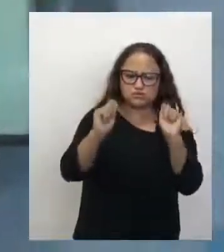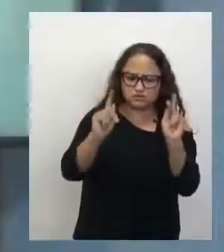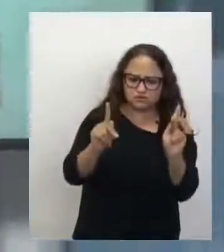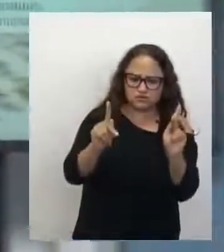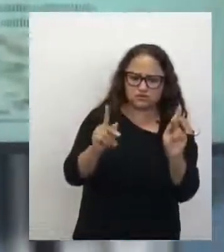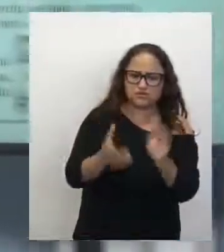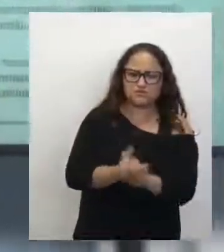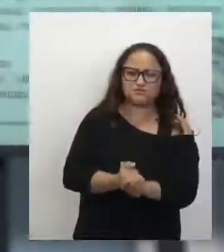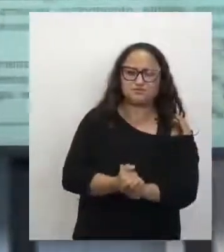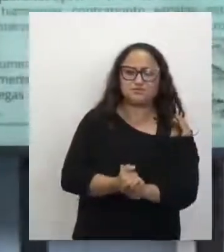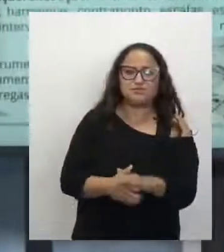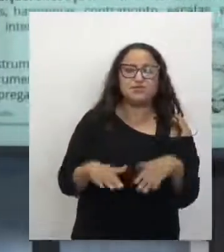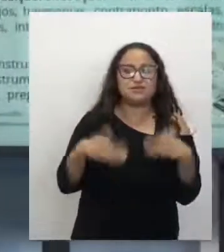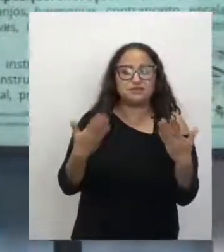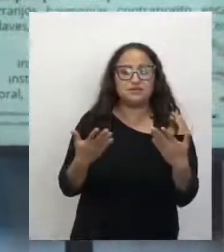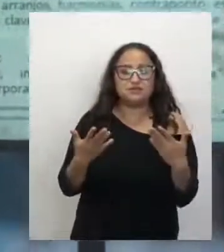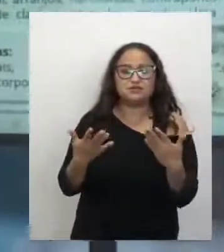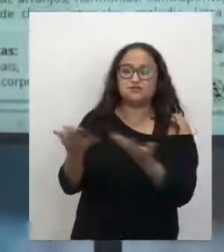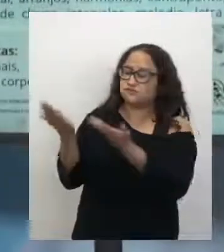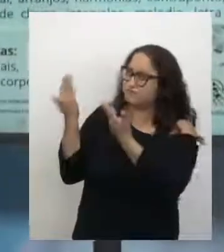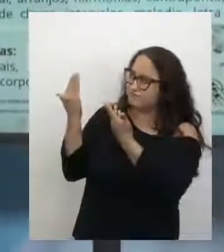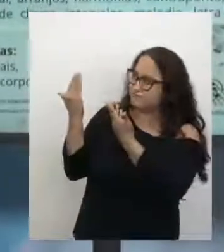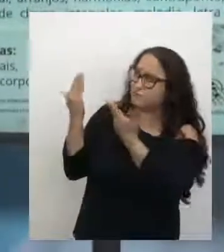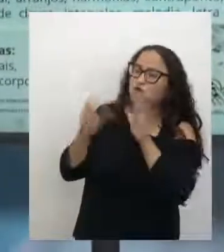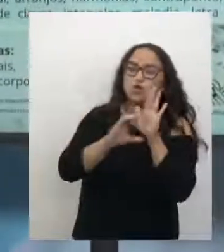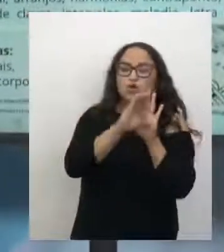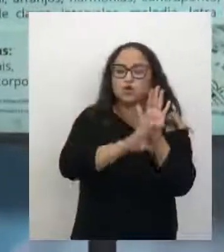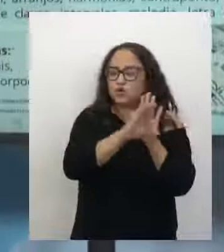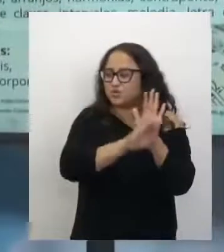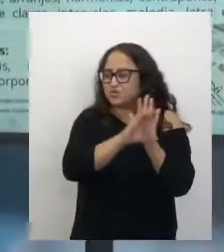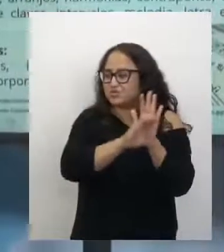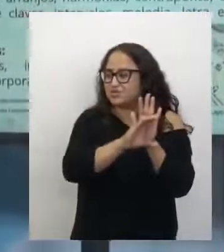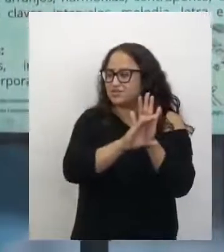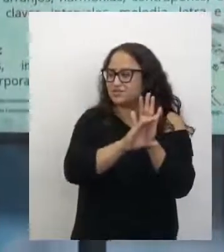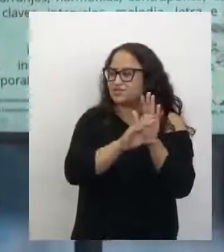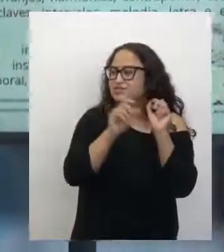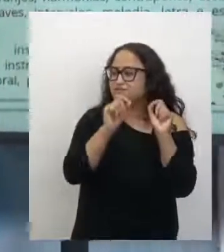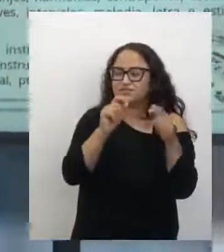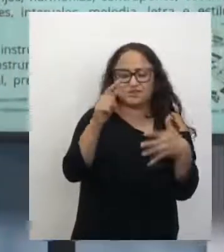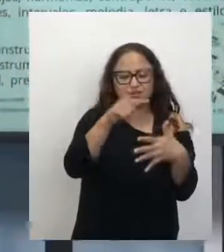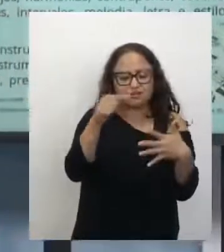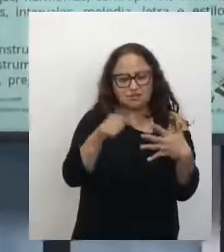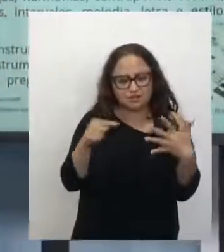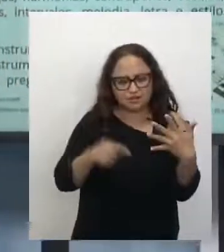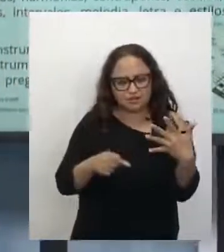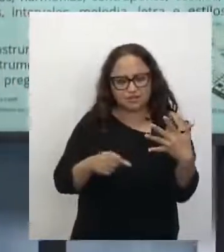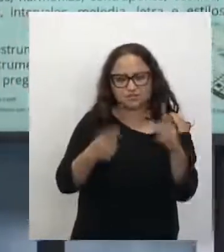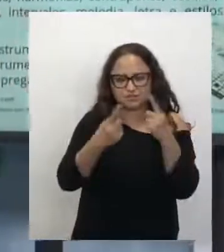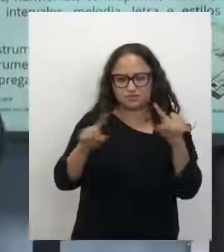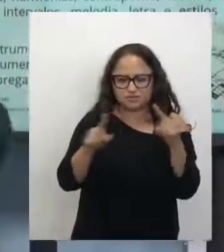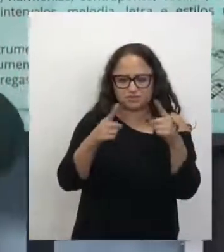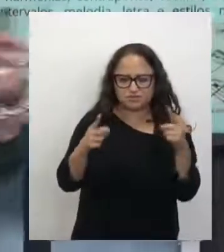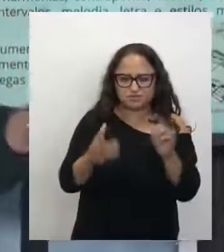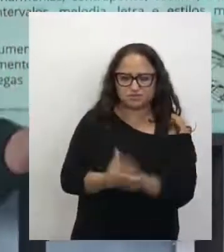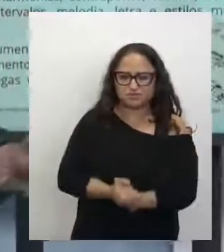vamos lá. Então, vamos conhecer alguns conceitos, né, através dos elementos da música, tá? Então, a música também, né, tem